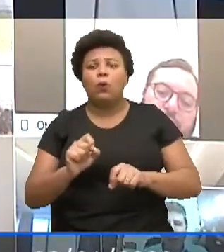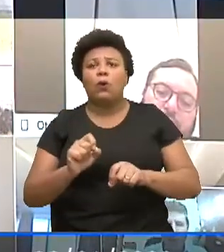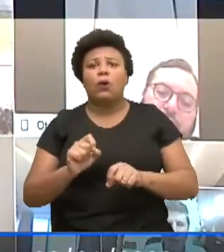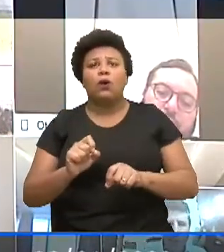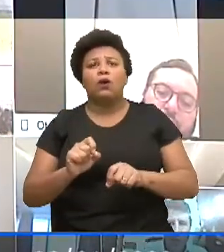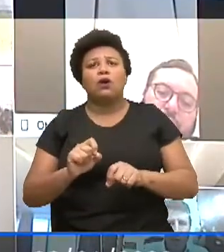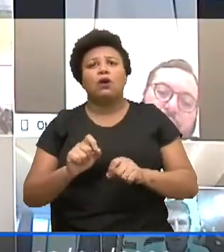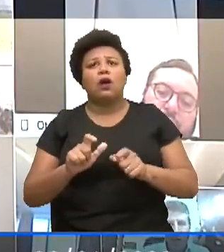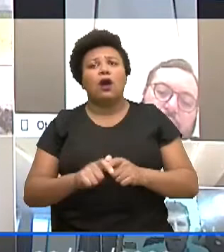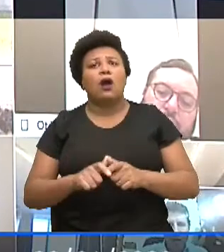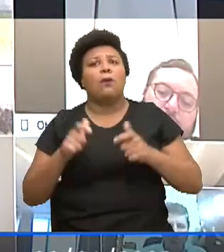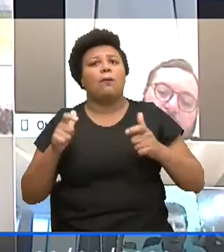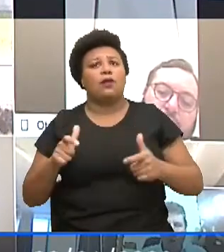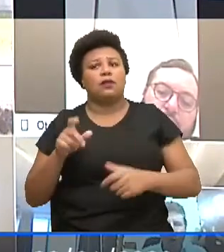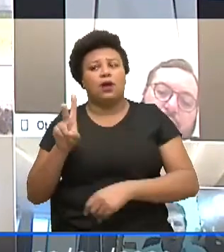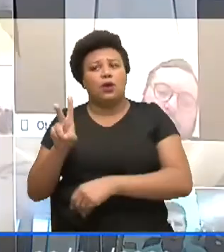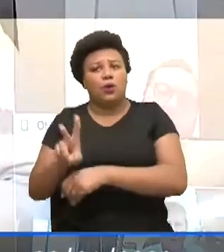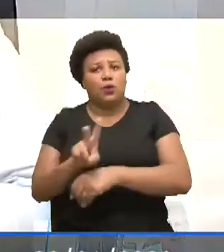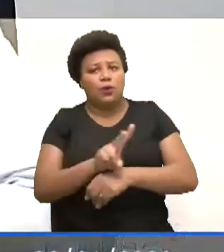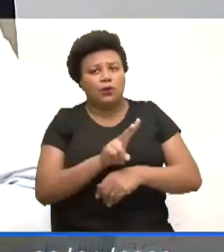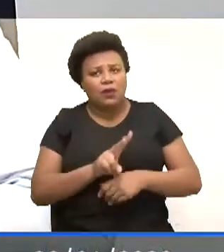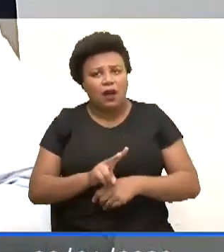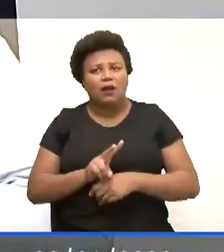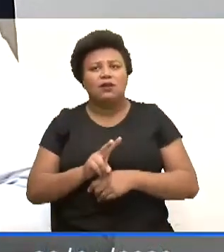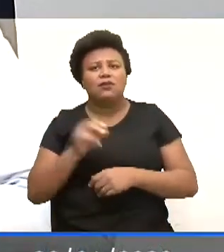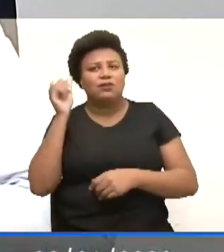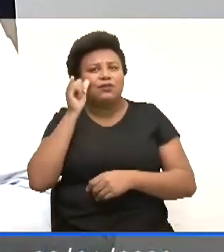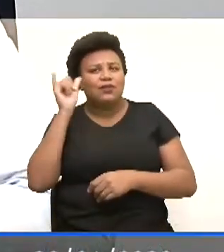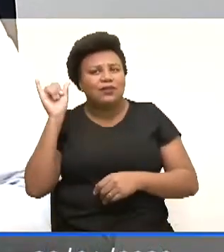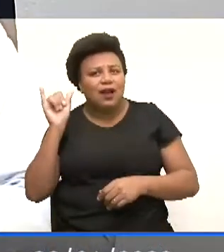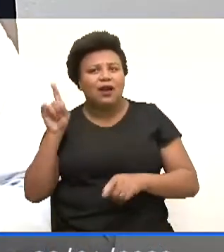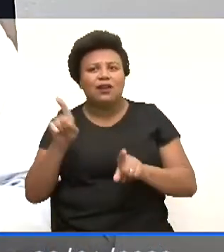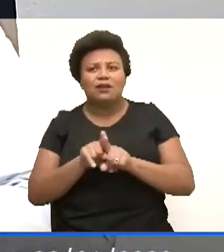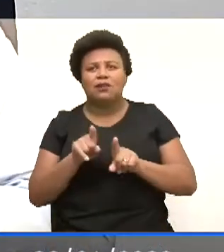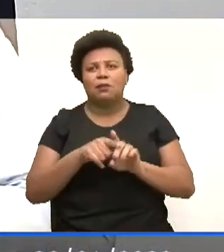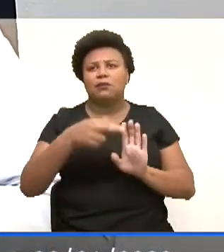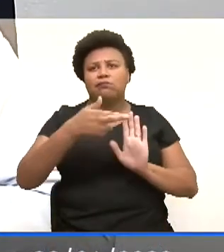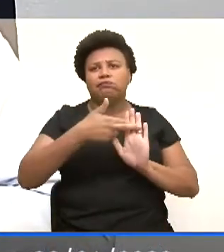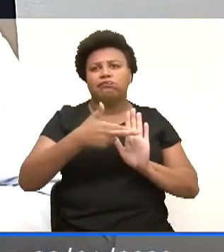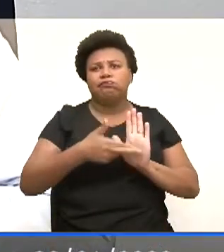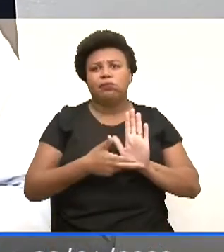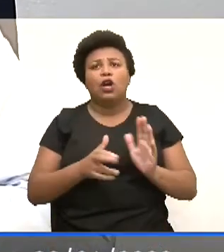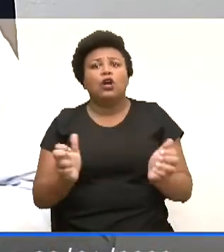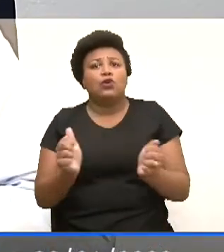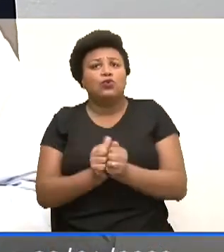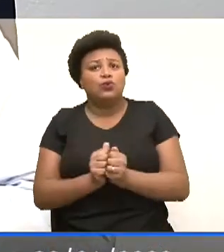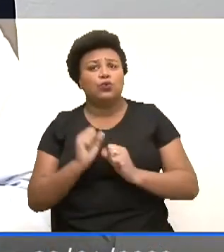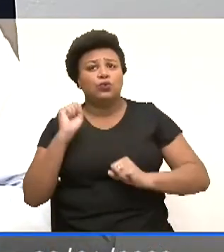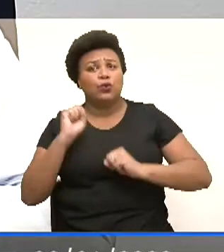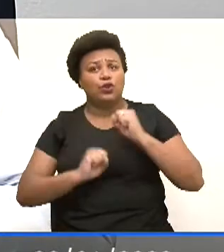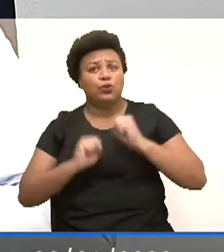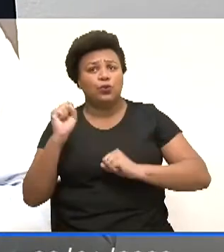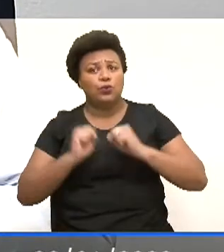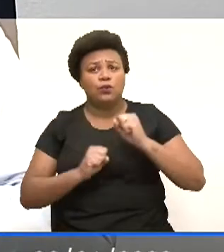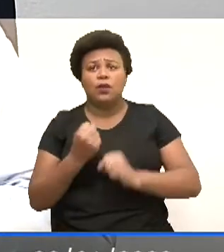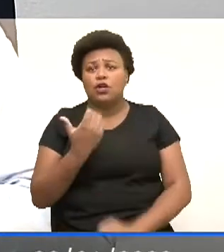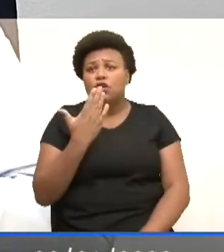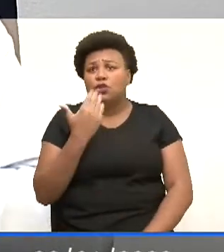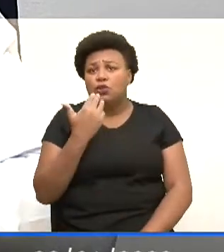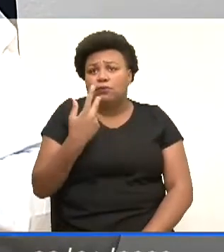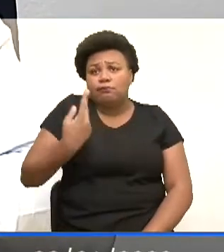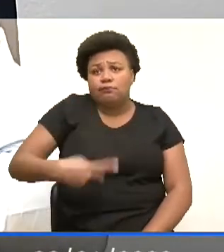os cuidados, as precauções e os protocolos junto às indústrias de alimentação aqui do